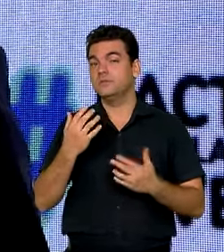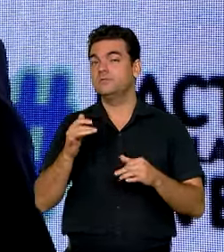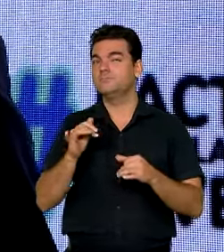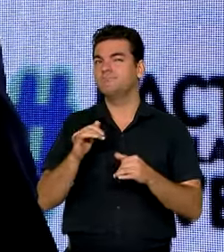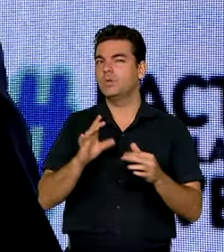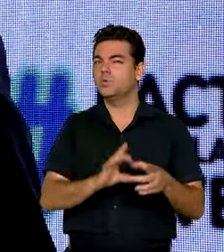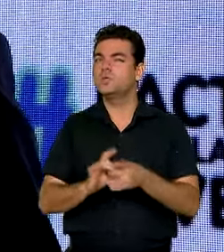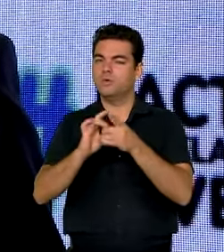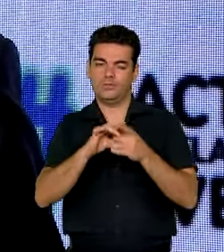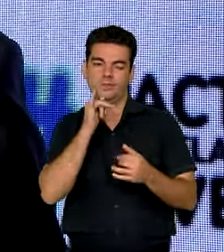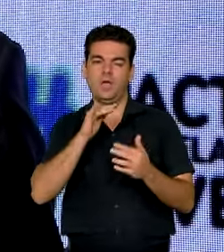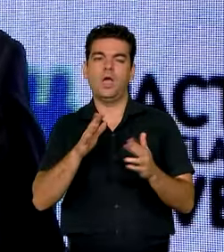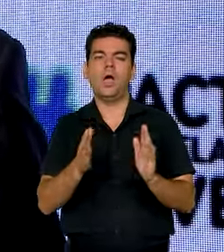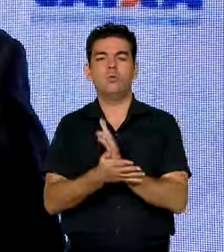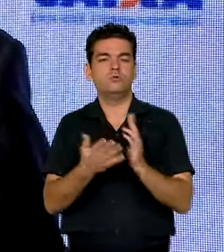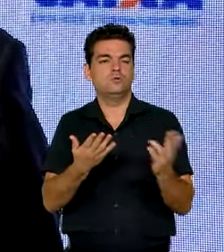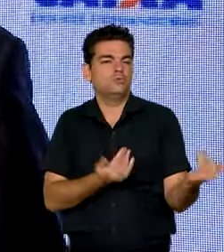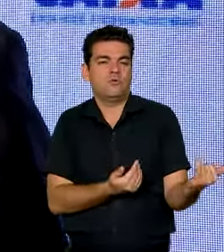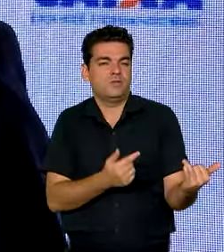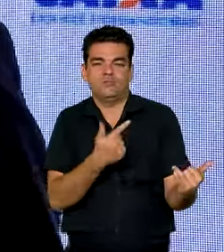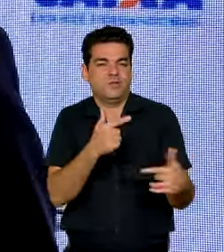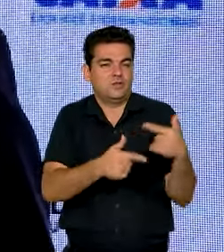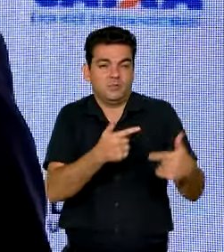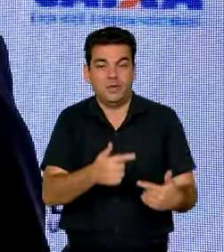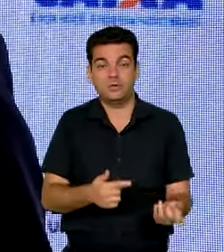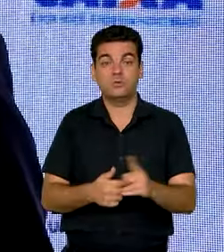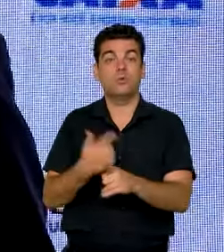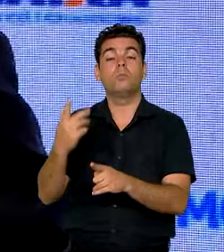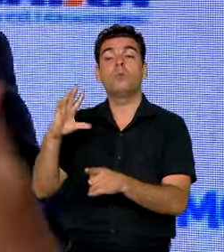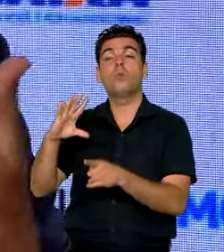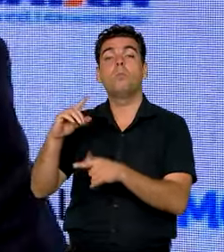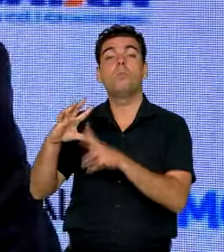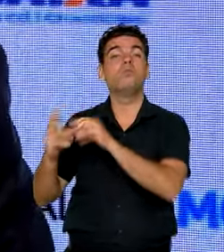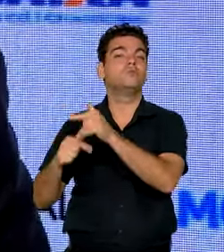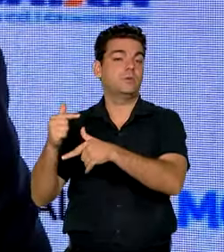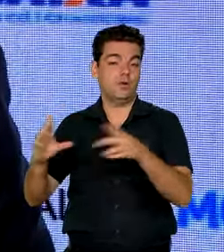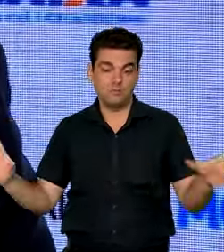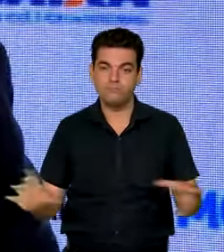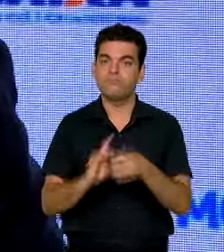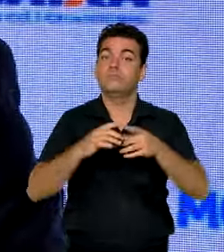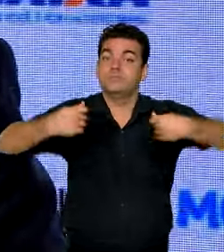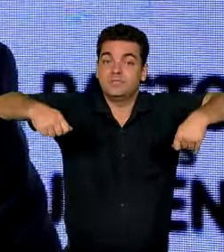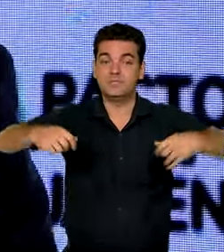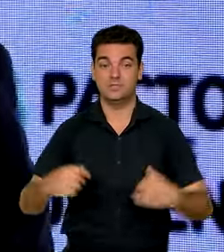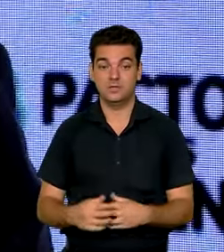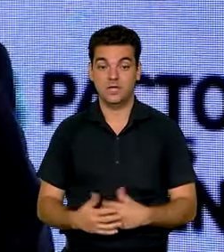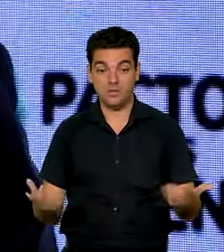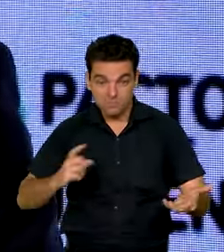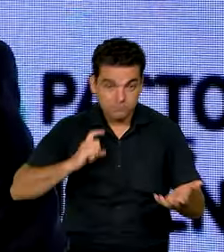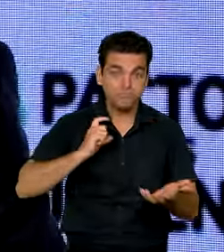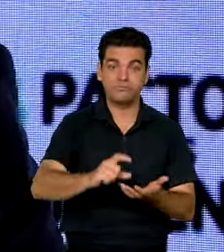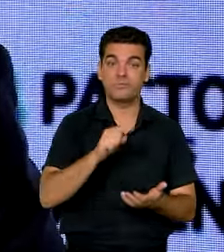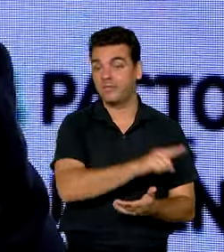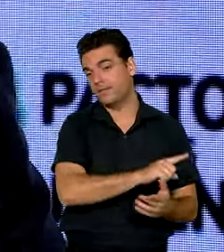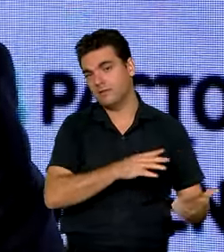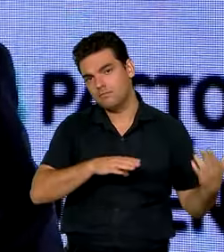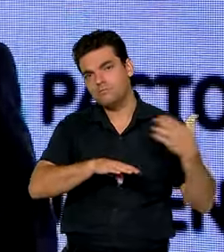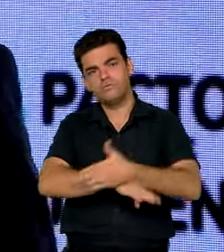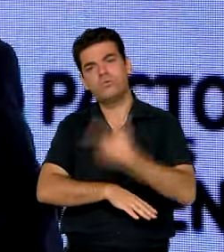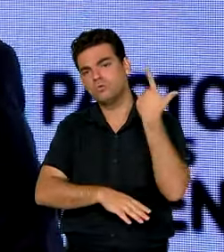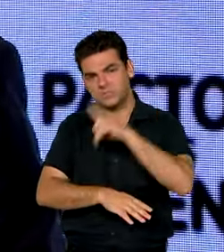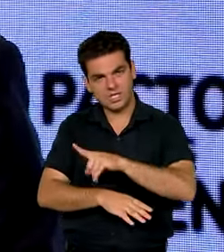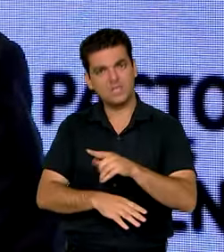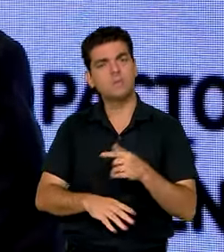essa exclusão social dos jovens mais vulneráveis e o mundo do trabalho. É preciso investir agora para que esses jovens tenham os seus